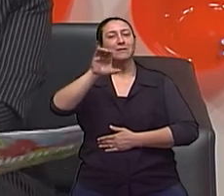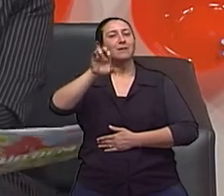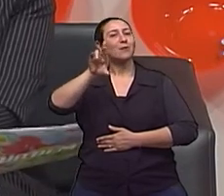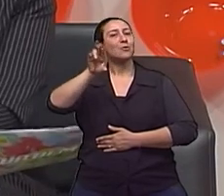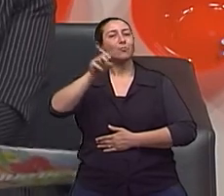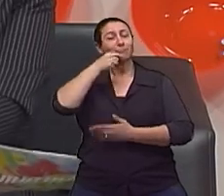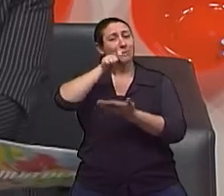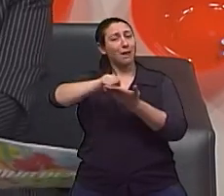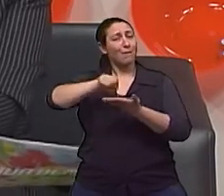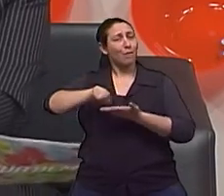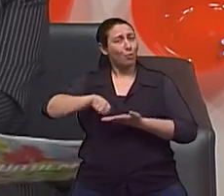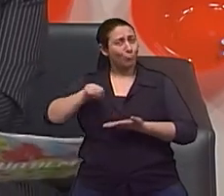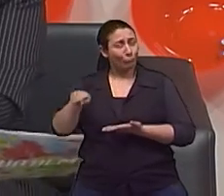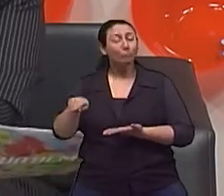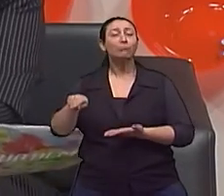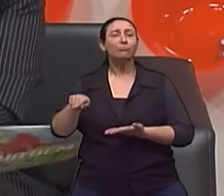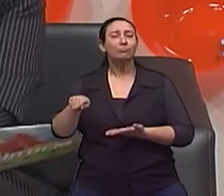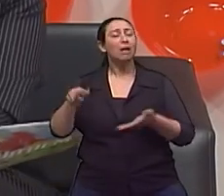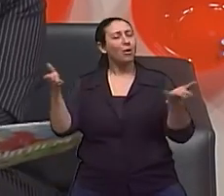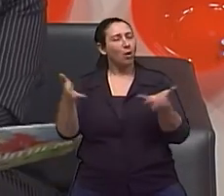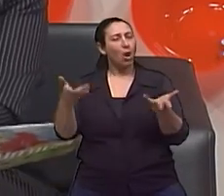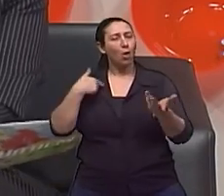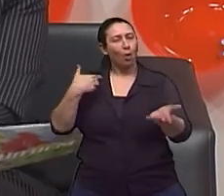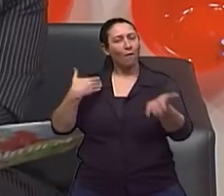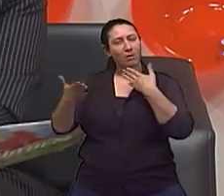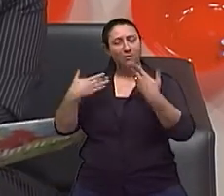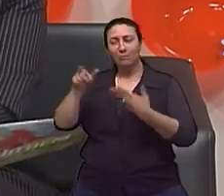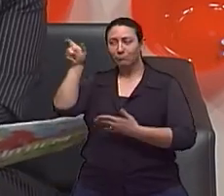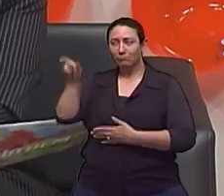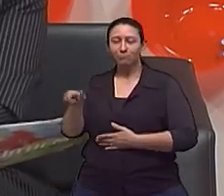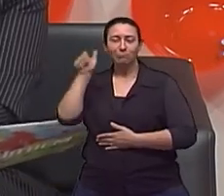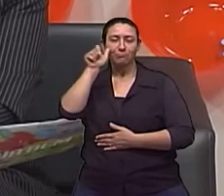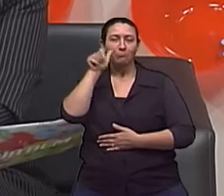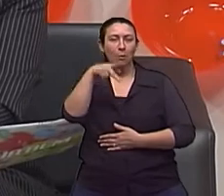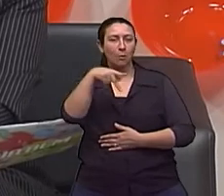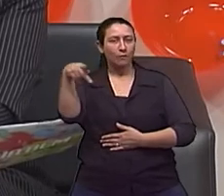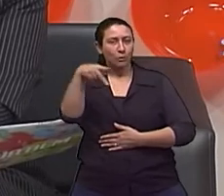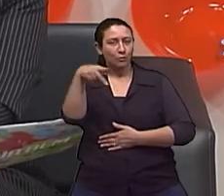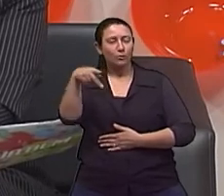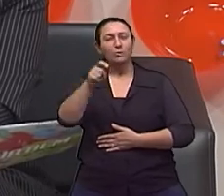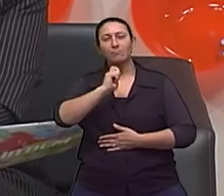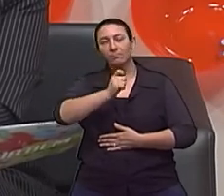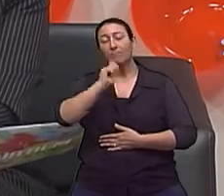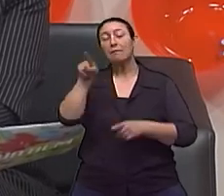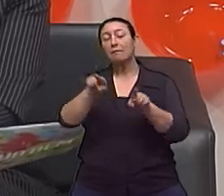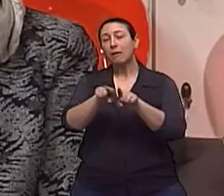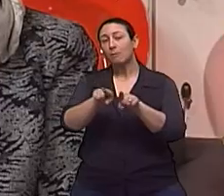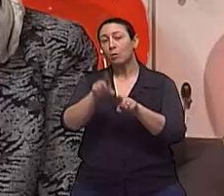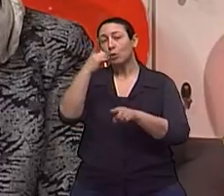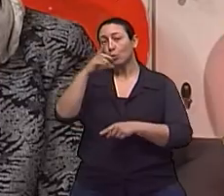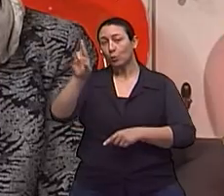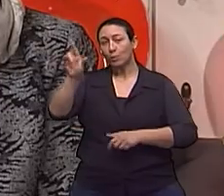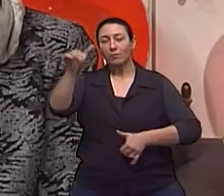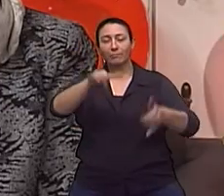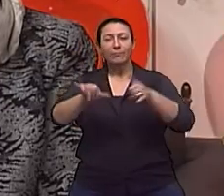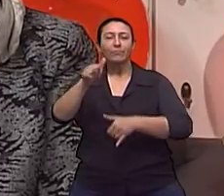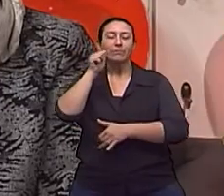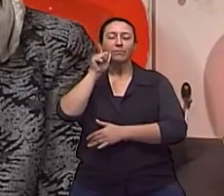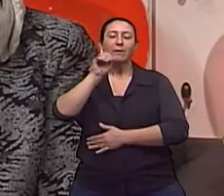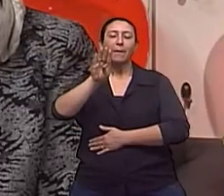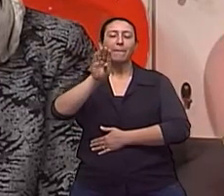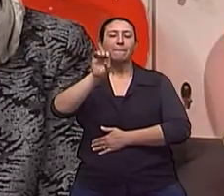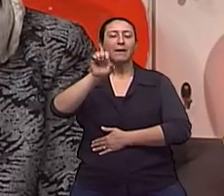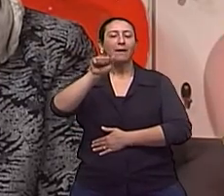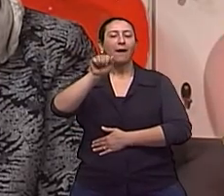sobre longevos eu converso com a professora pesquisadora e Doutora em química orgânica Beatriz te News